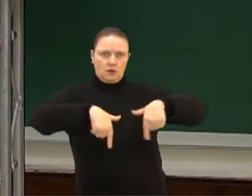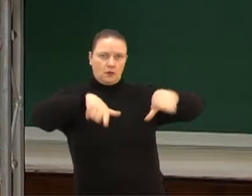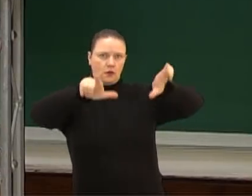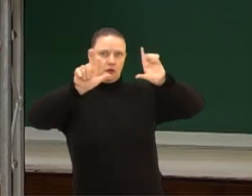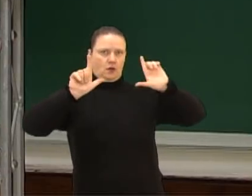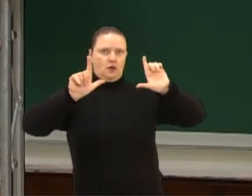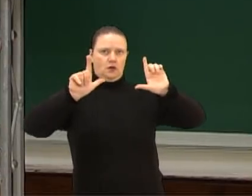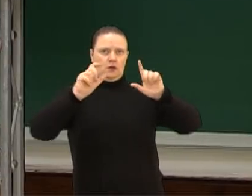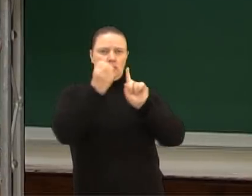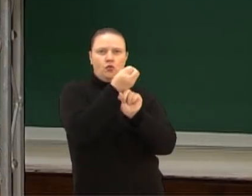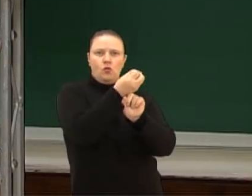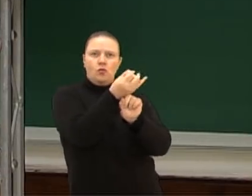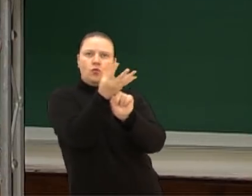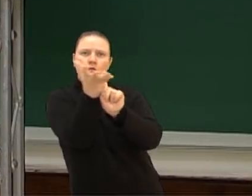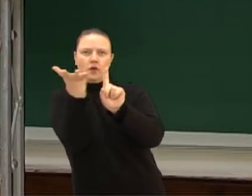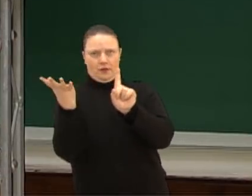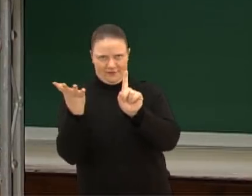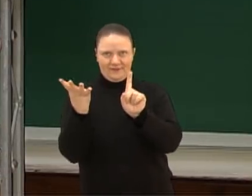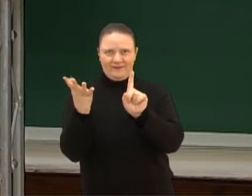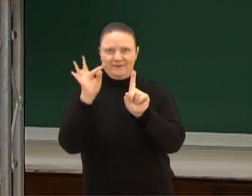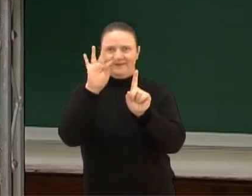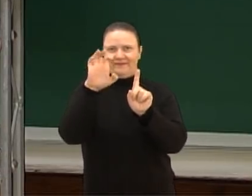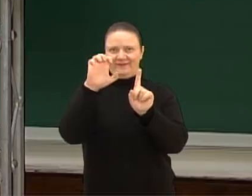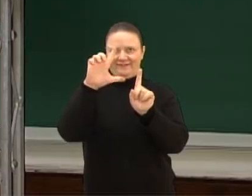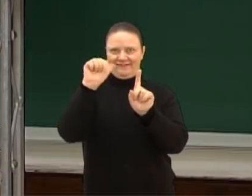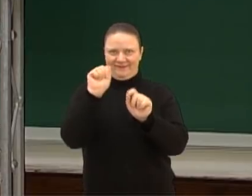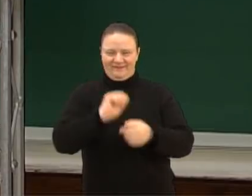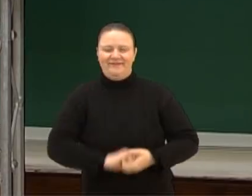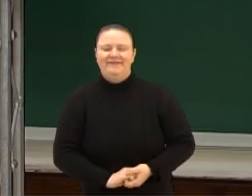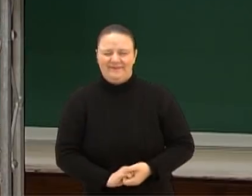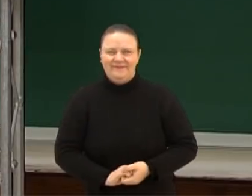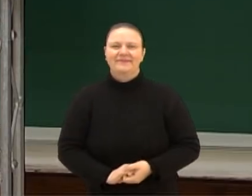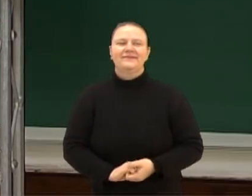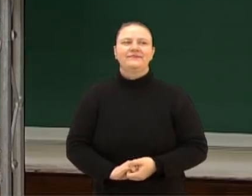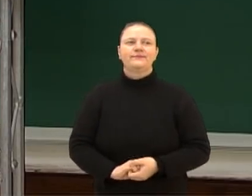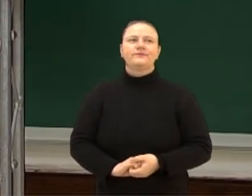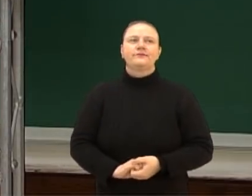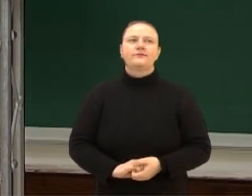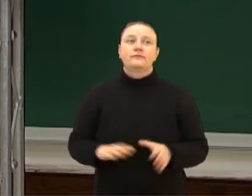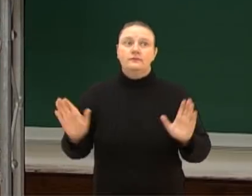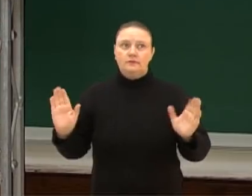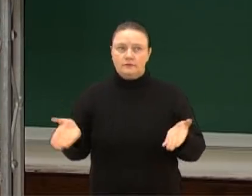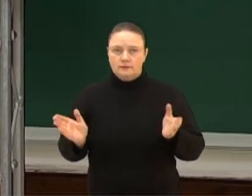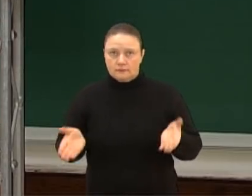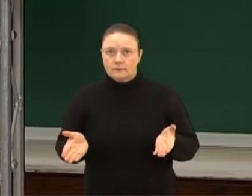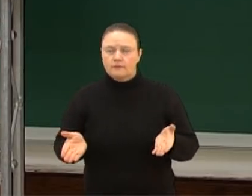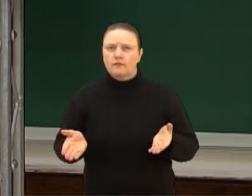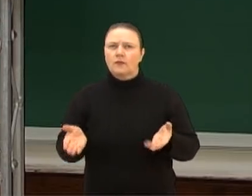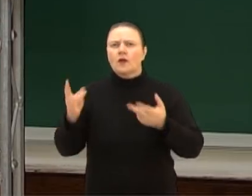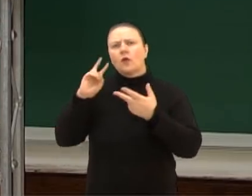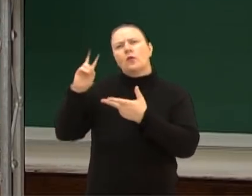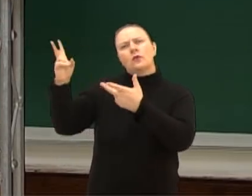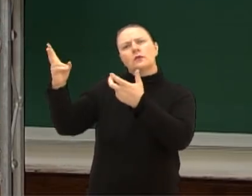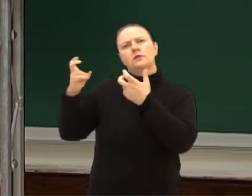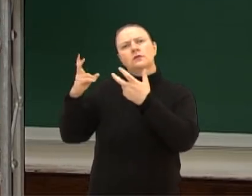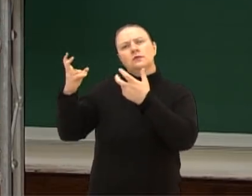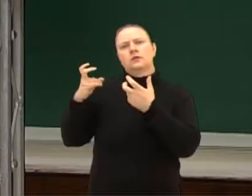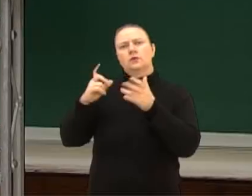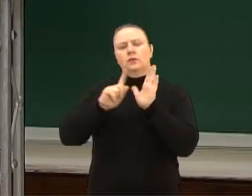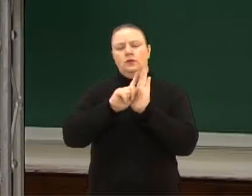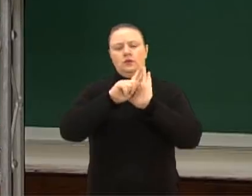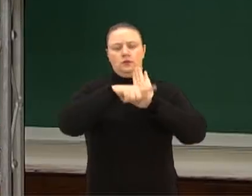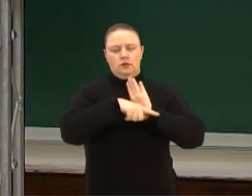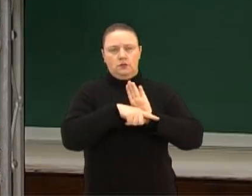gênero não verbal, que é o caso da tela, tá bom? Então, eu quero que você perceba o que é esse